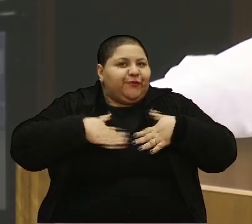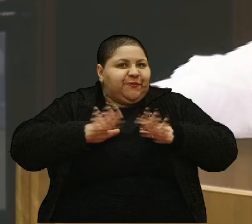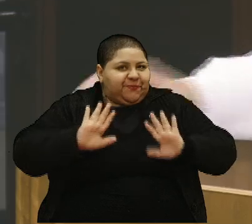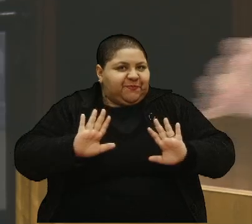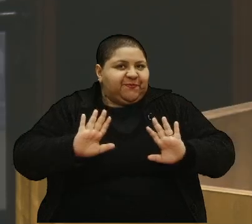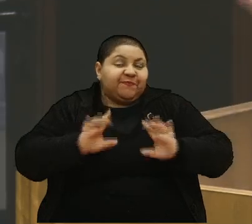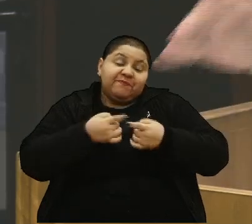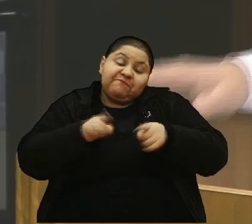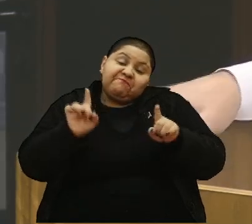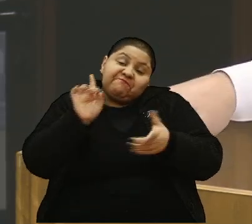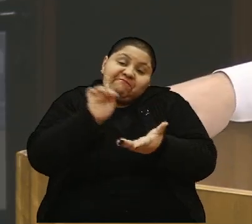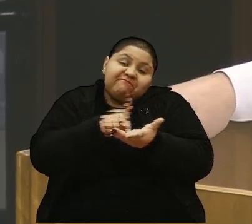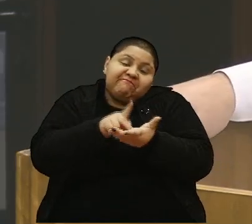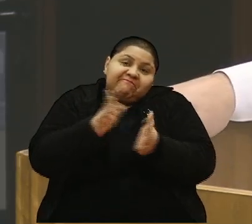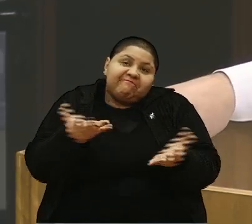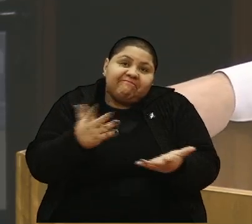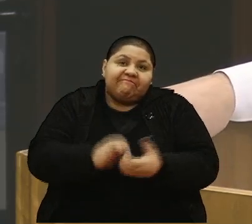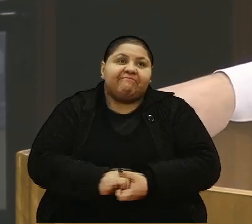isso.